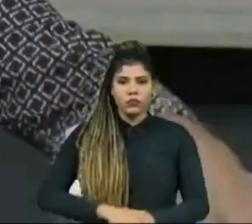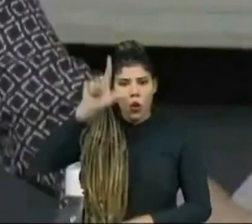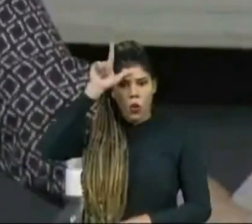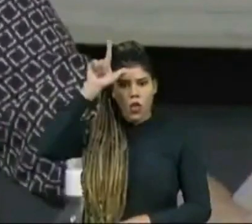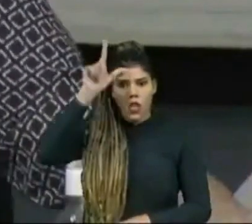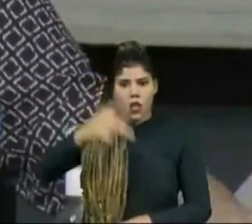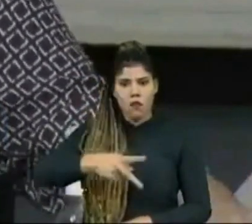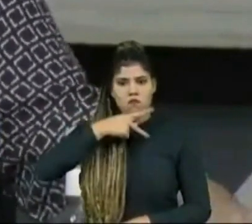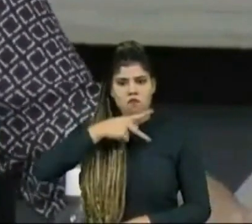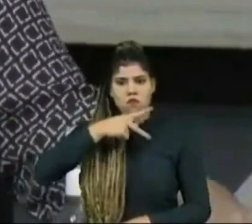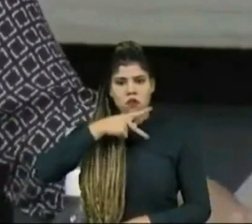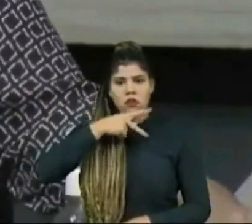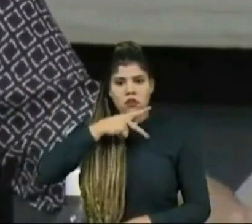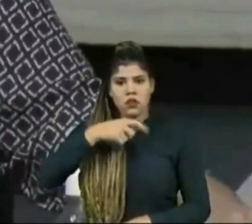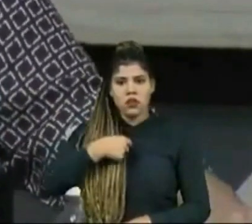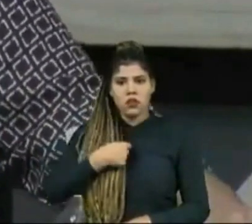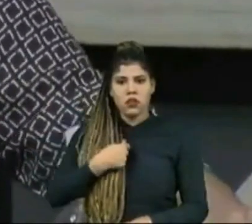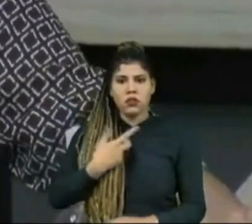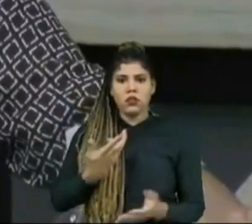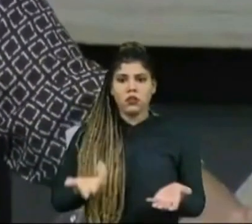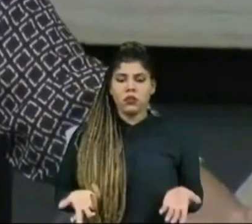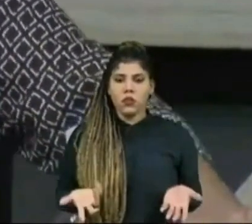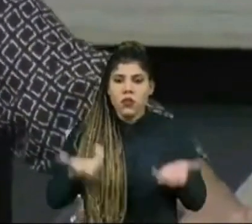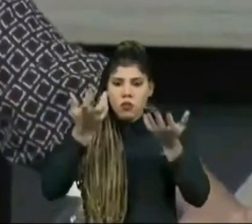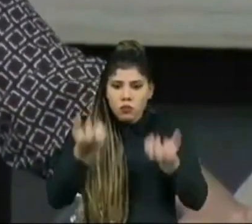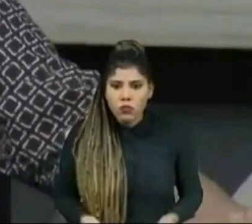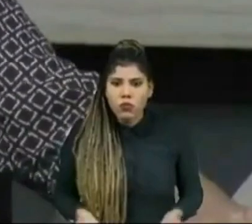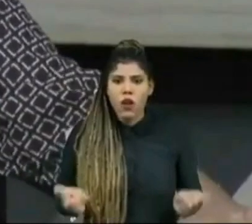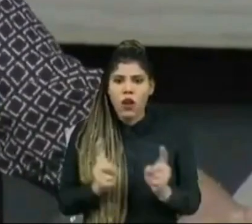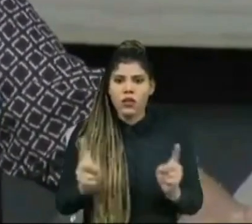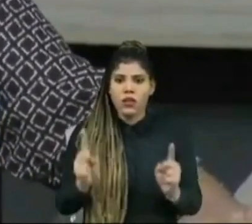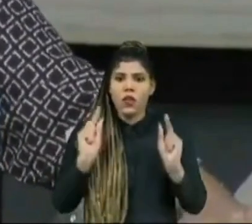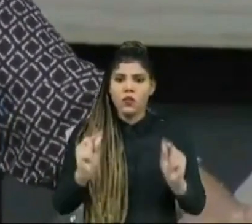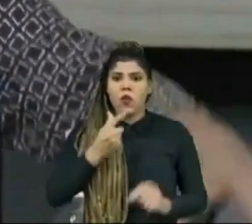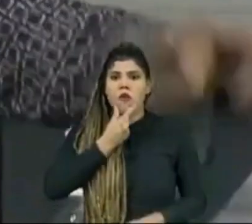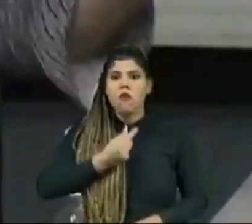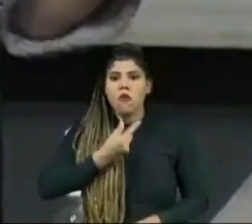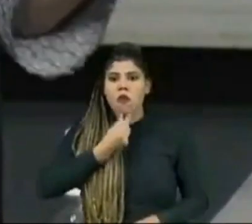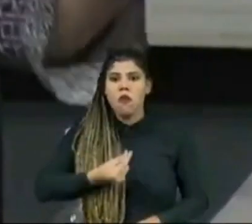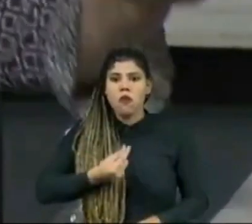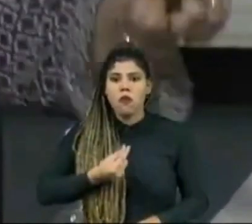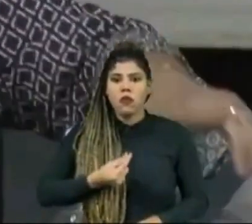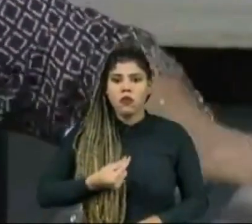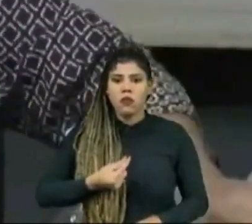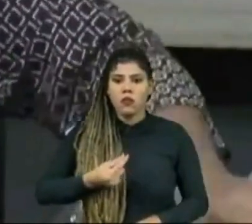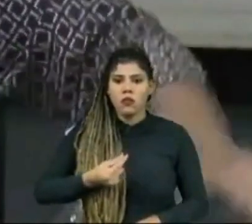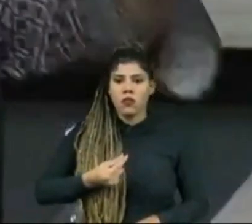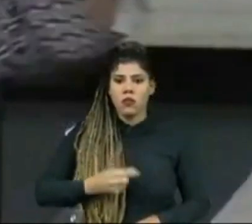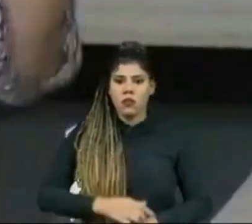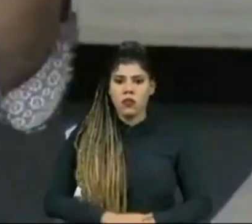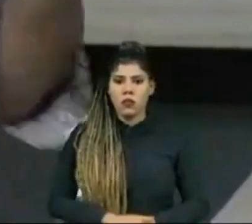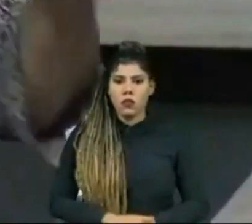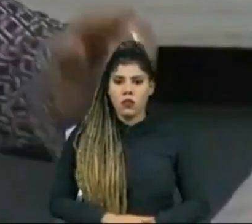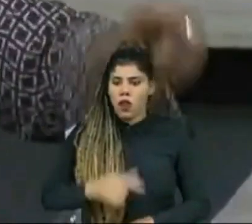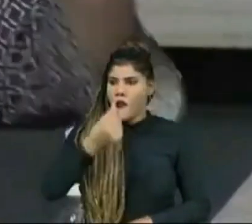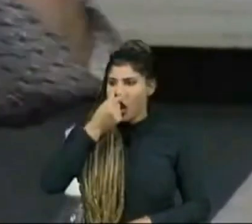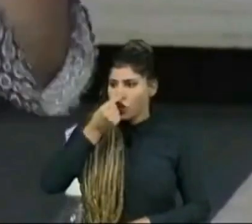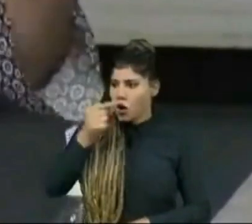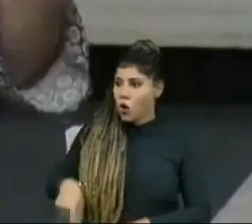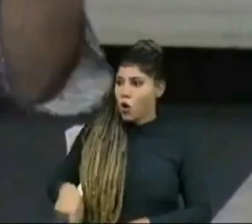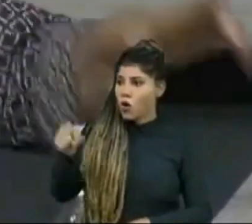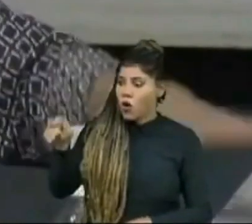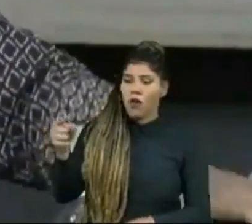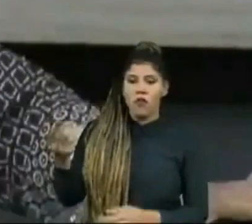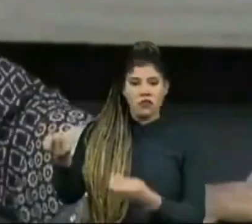partido que eu não aceito. Homem nenhum, deputada Agenor, me acalmo quando olho para Vossa Excelência, porque Vossa